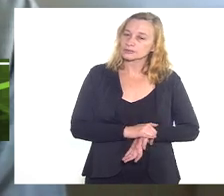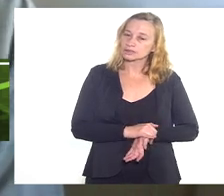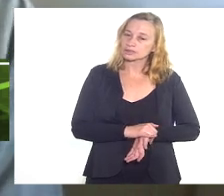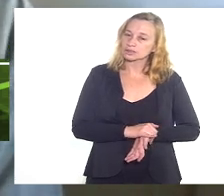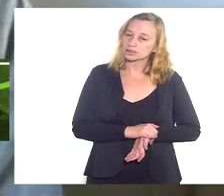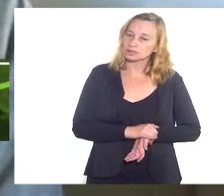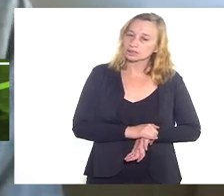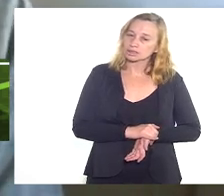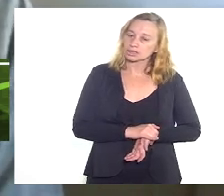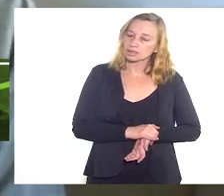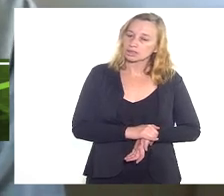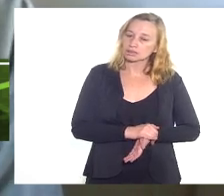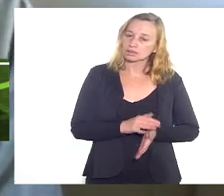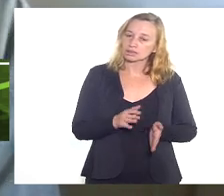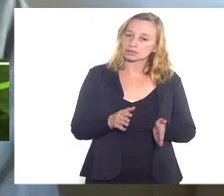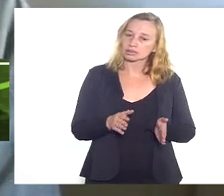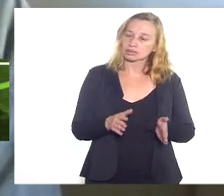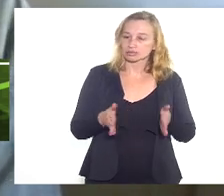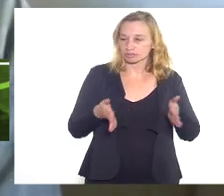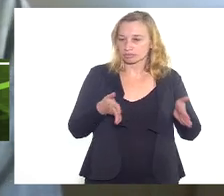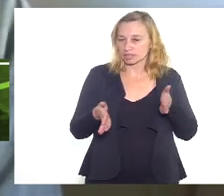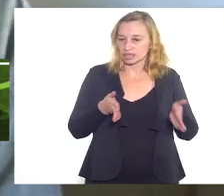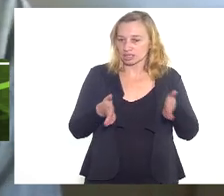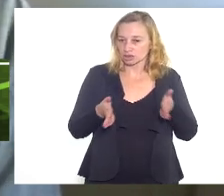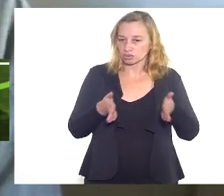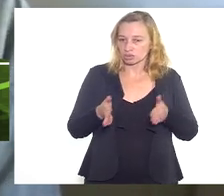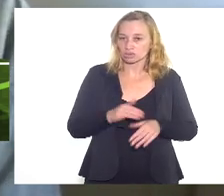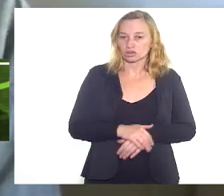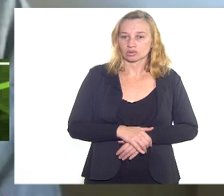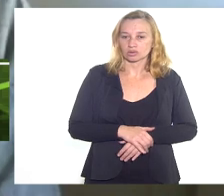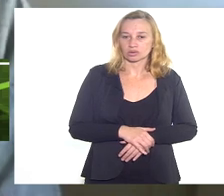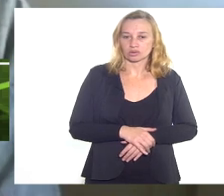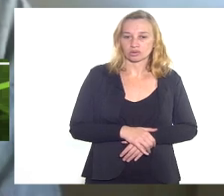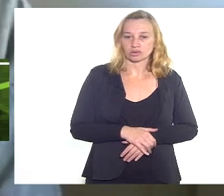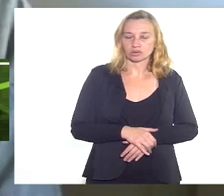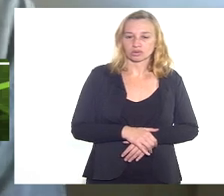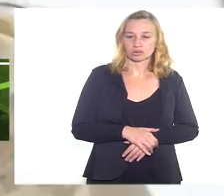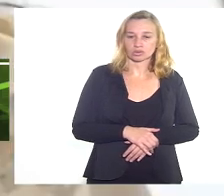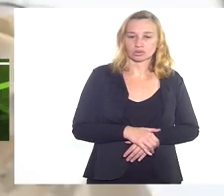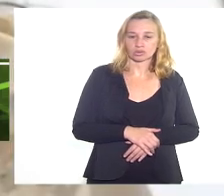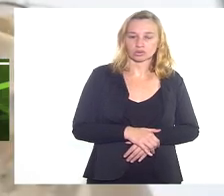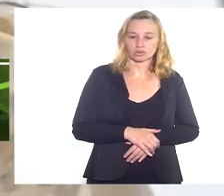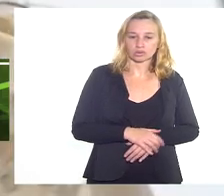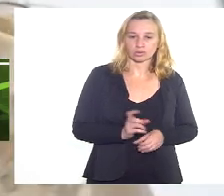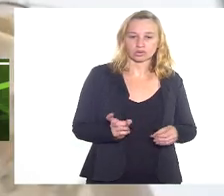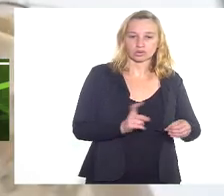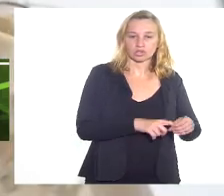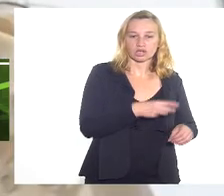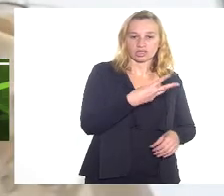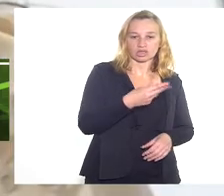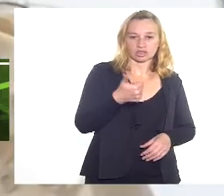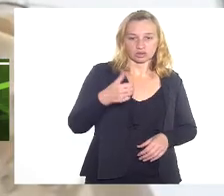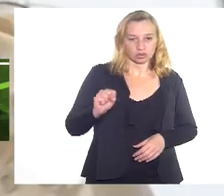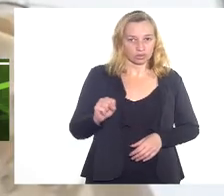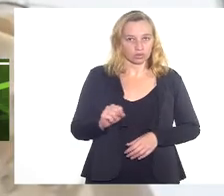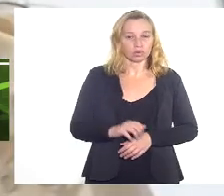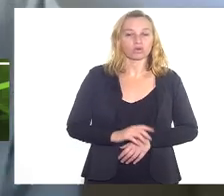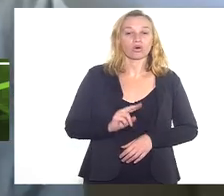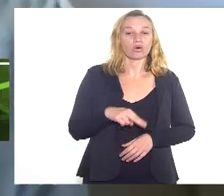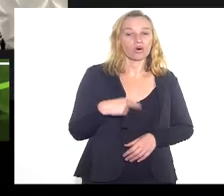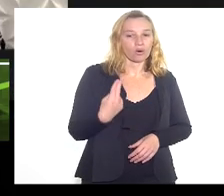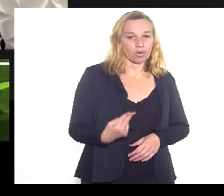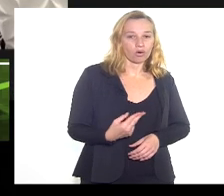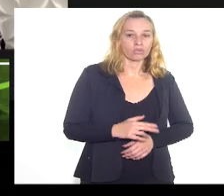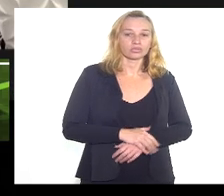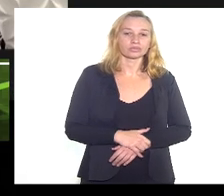bem de caráter temporário, quer seja referido no convênio 318, quer